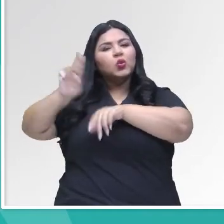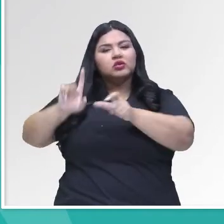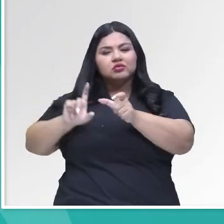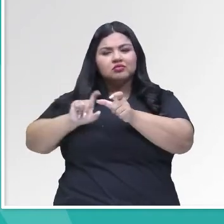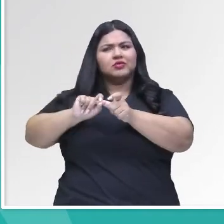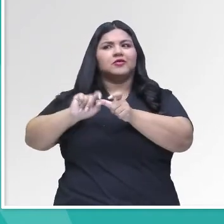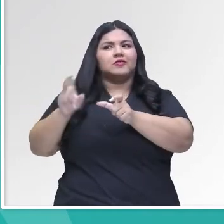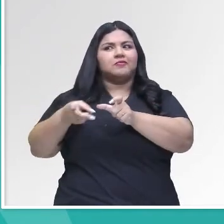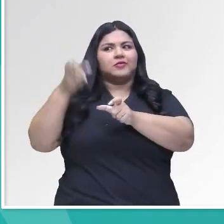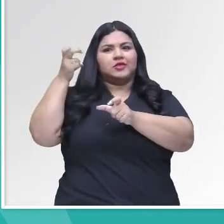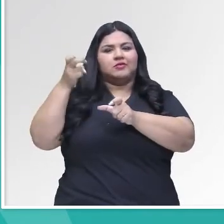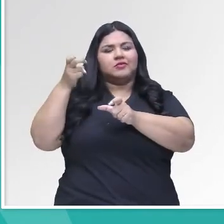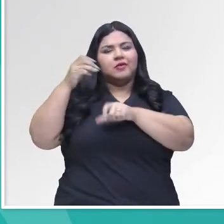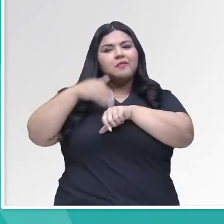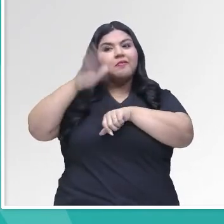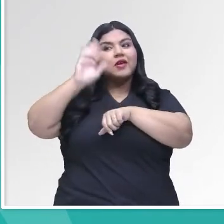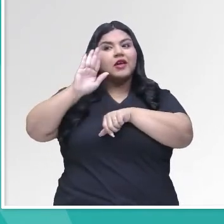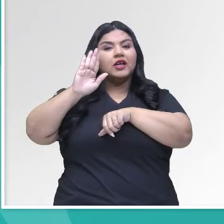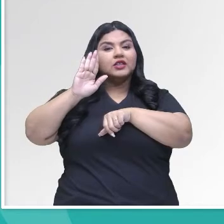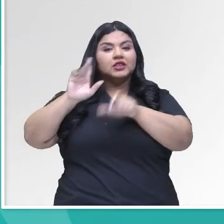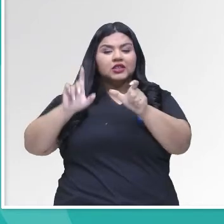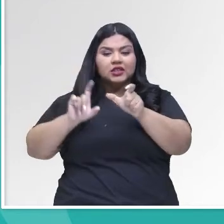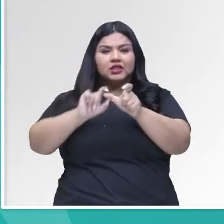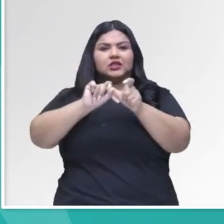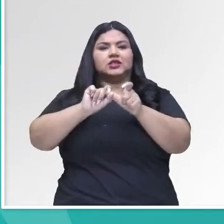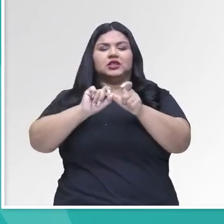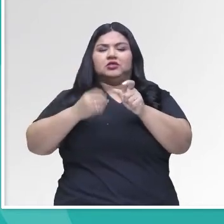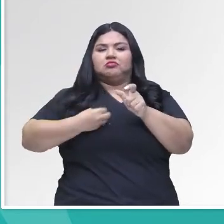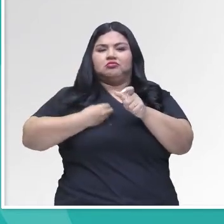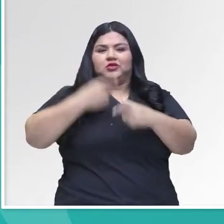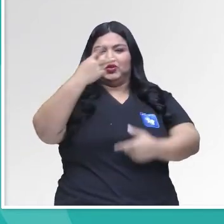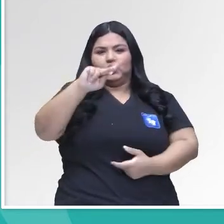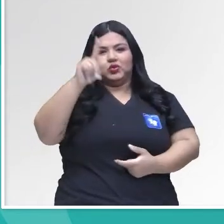a perceber ainda mais que as conjunções estão presentes no teu